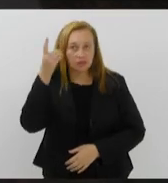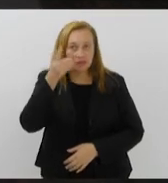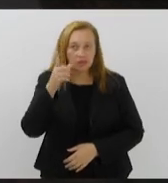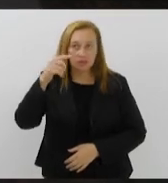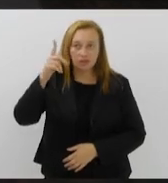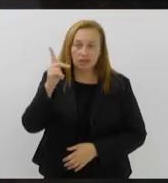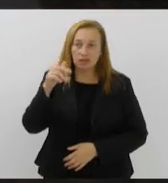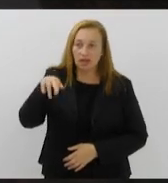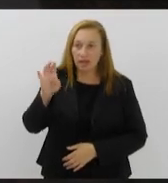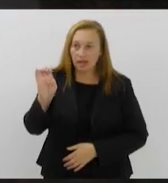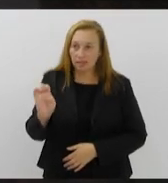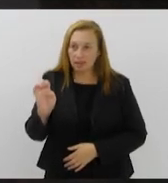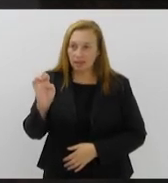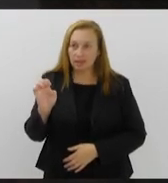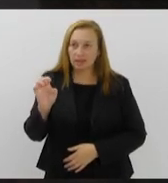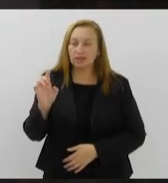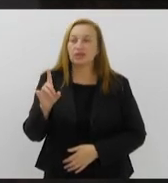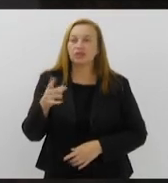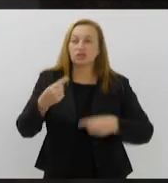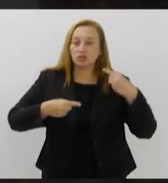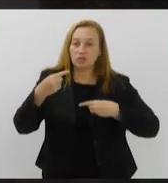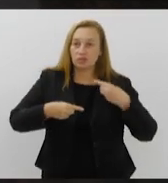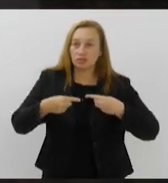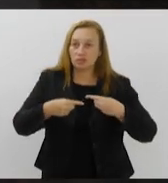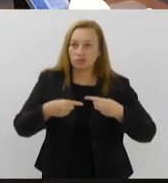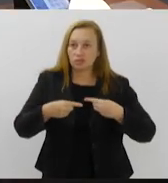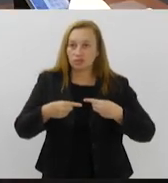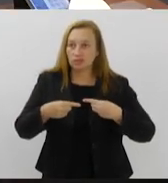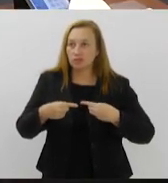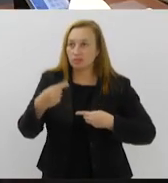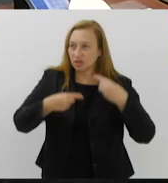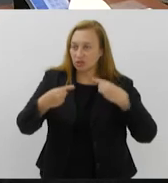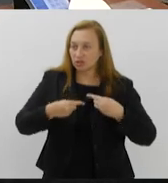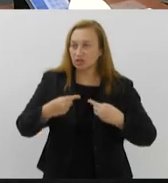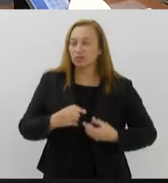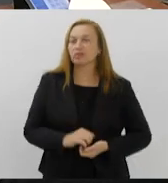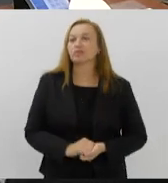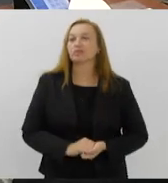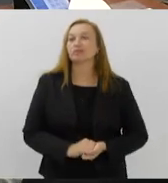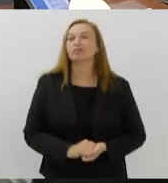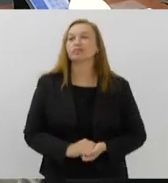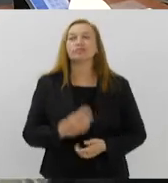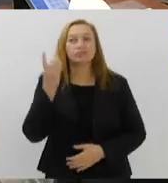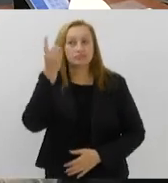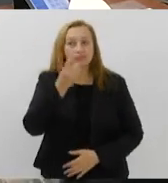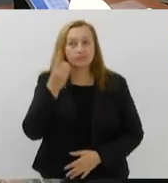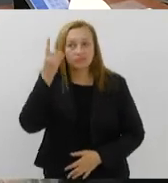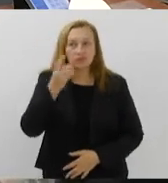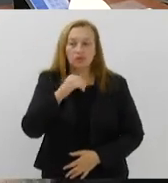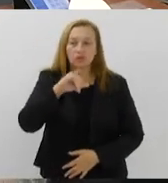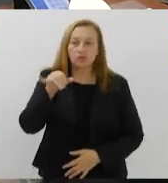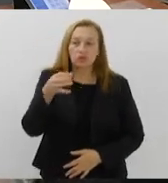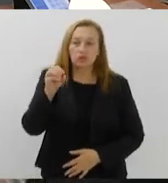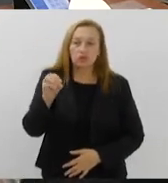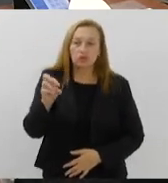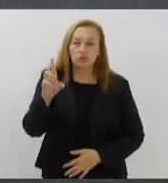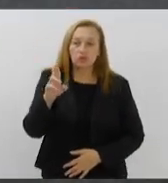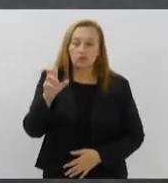Guilherme Delaroli. Em discussão. Para discutir, senhor presidente. Deputado Jordi, por